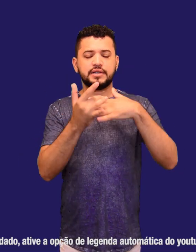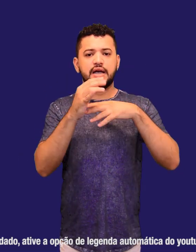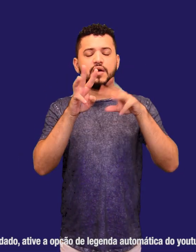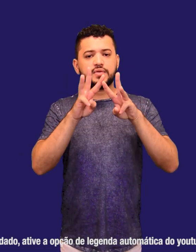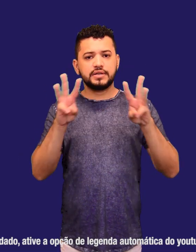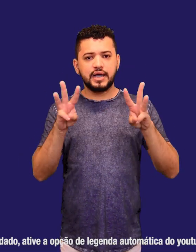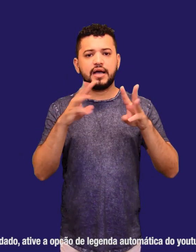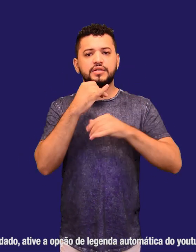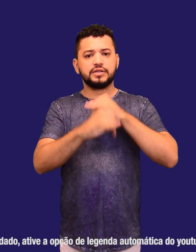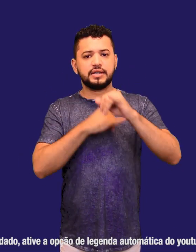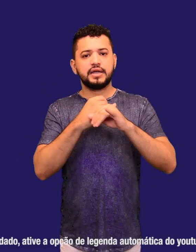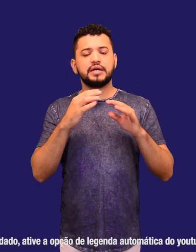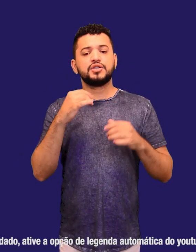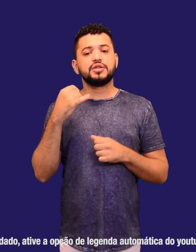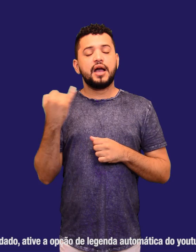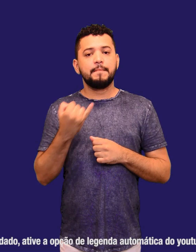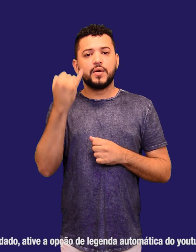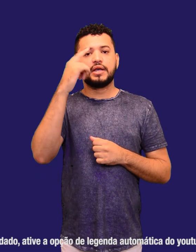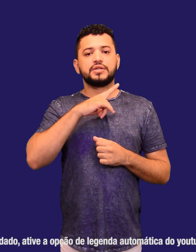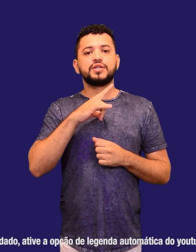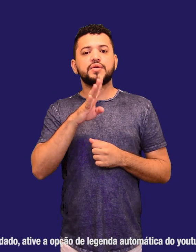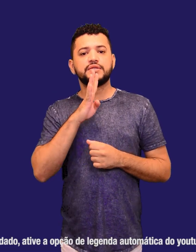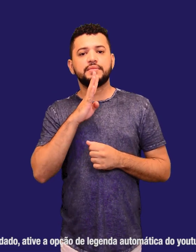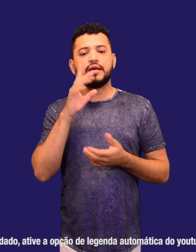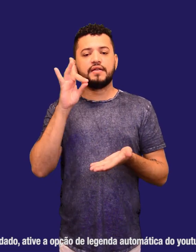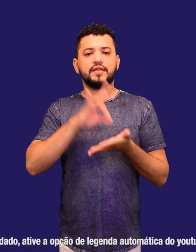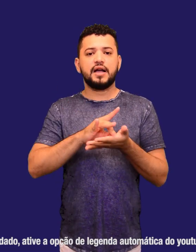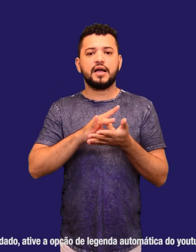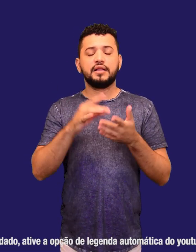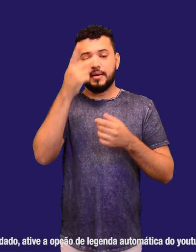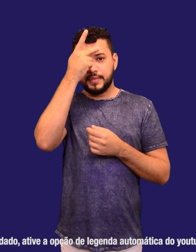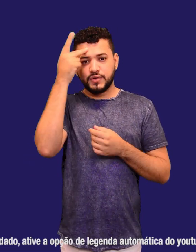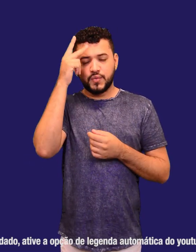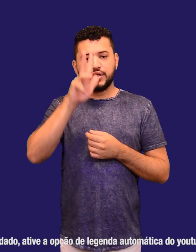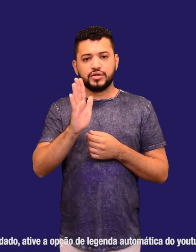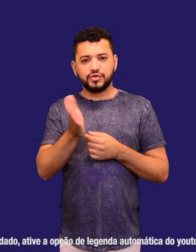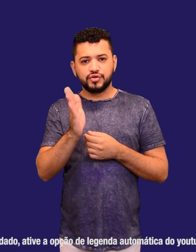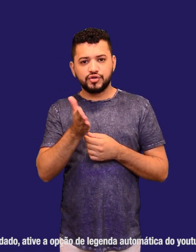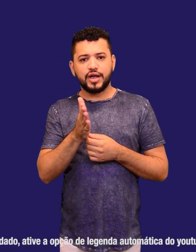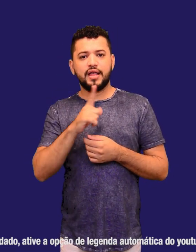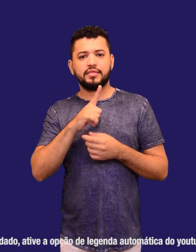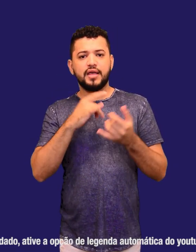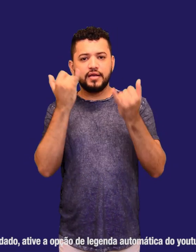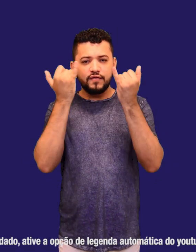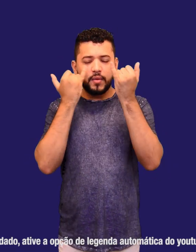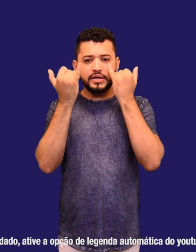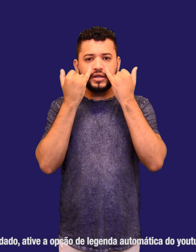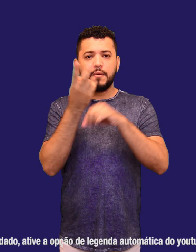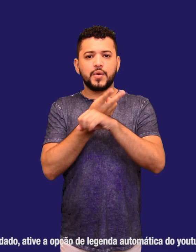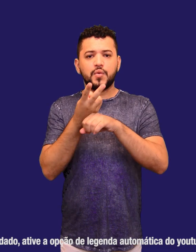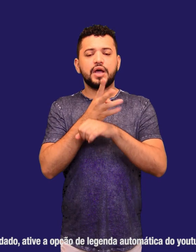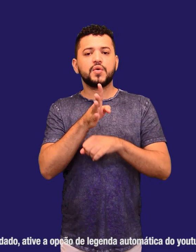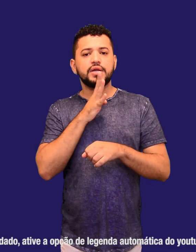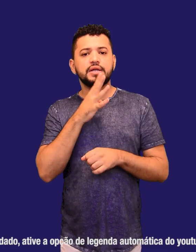para tudo o autoconhecimento é válido. Então, assim, a pessoa que já passa por essa fase de se informar bem e de se conhecer